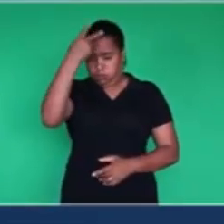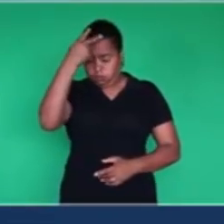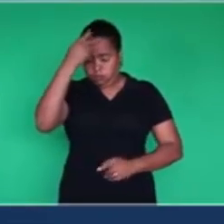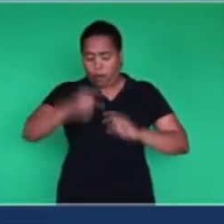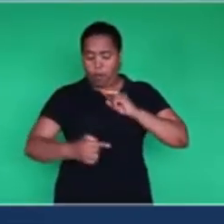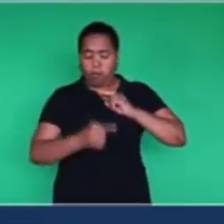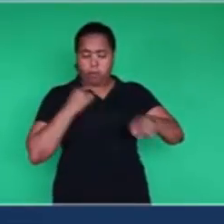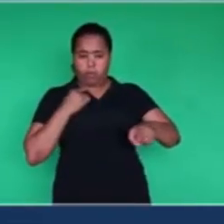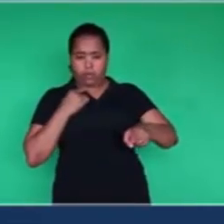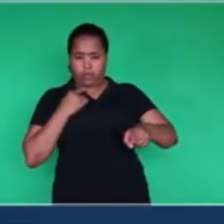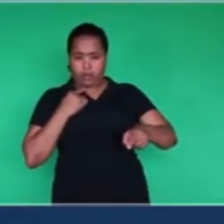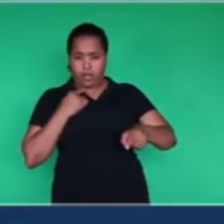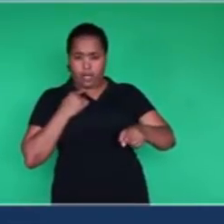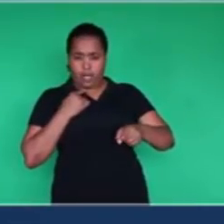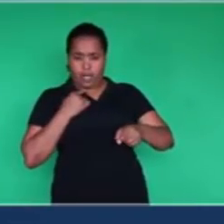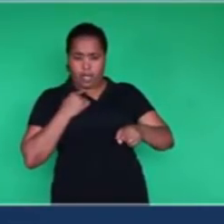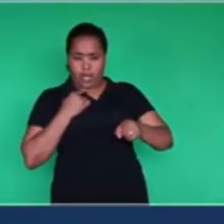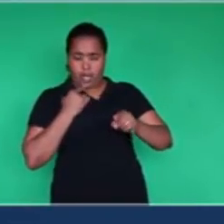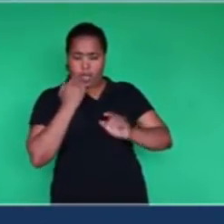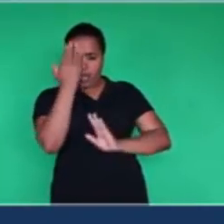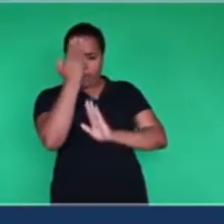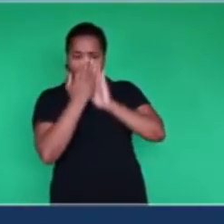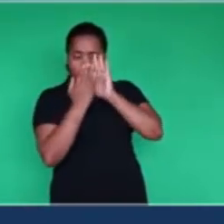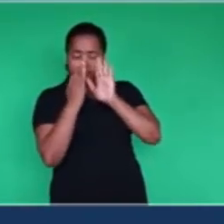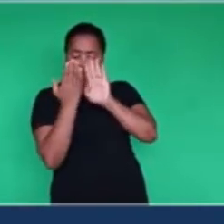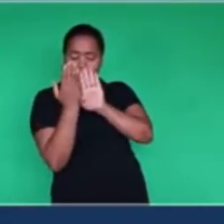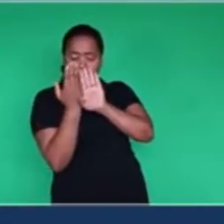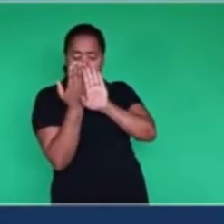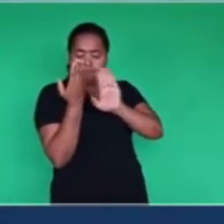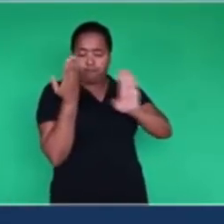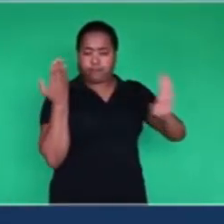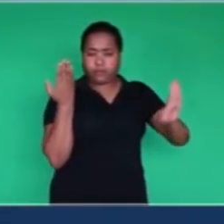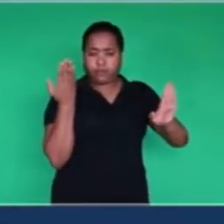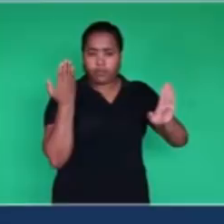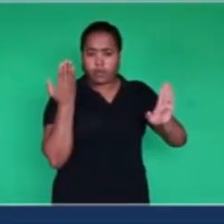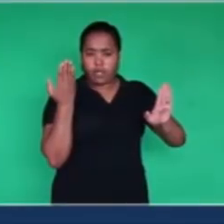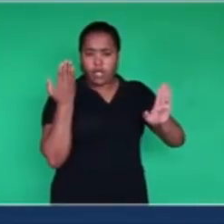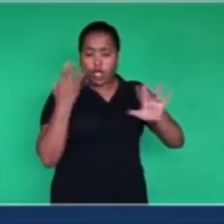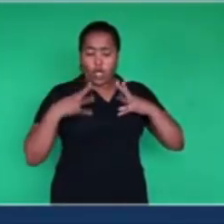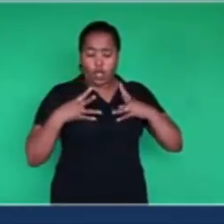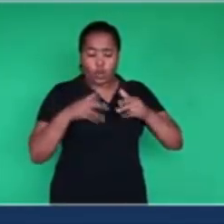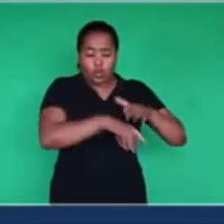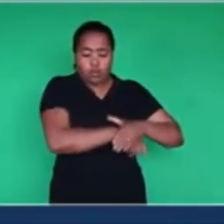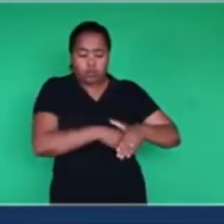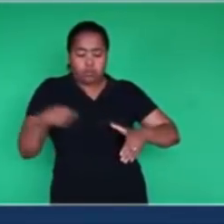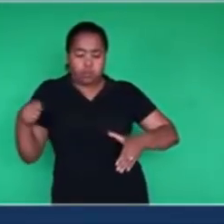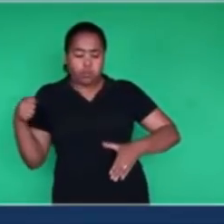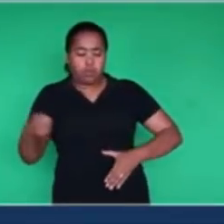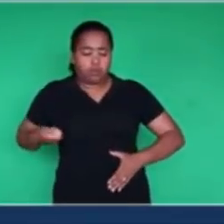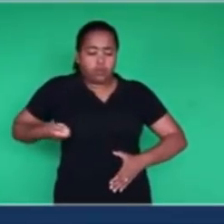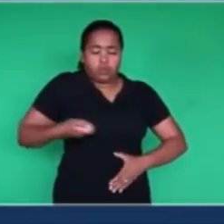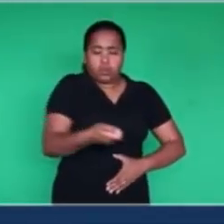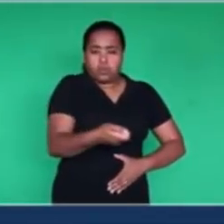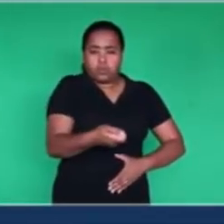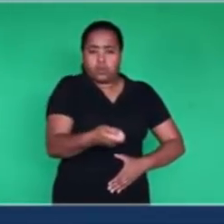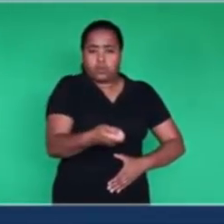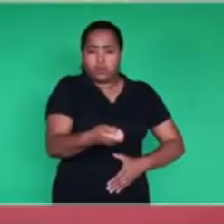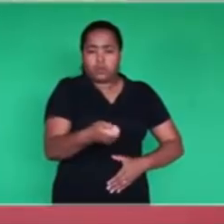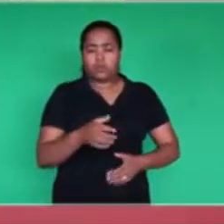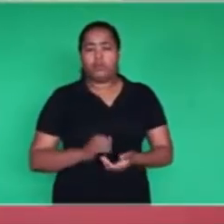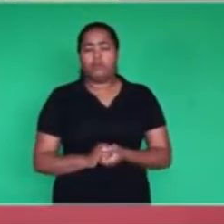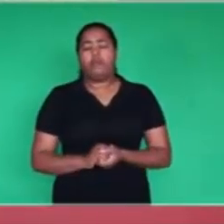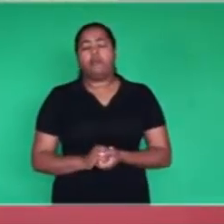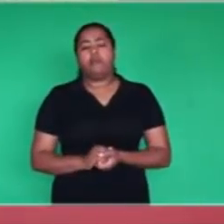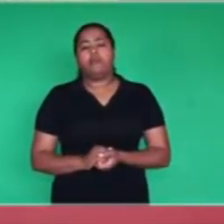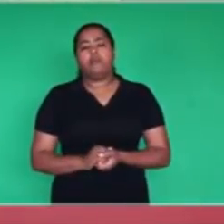mãos dos seus adversários, e todos caíram à espada. O que importa para nós? É o seguinte, não